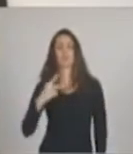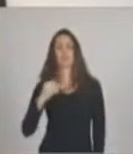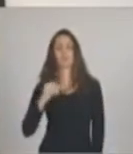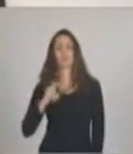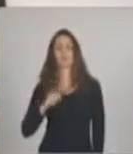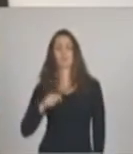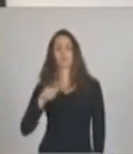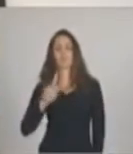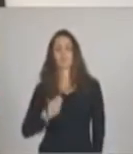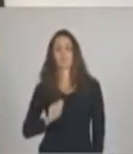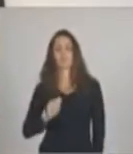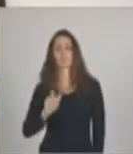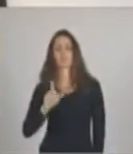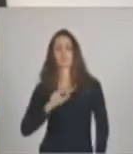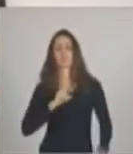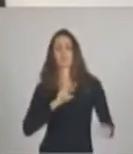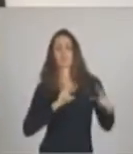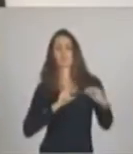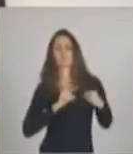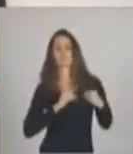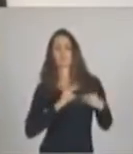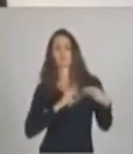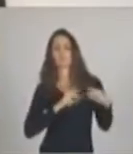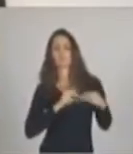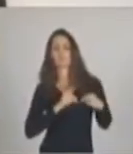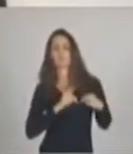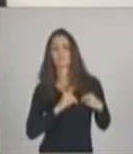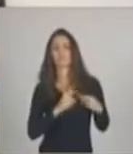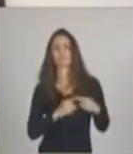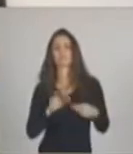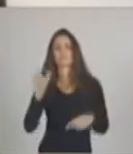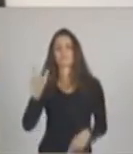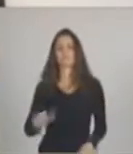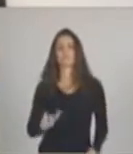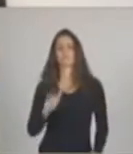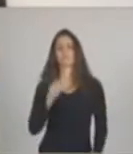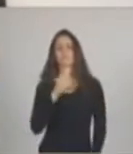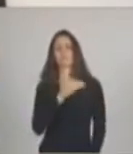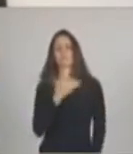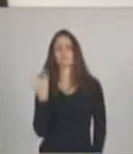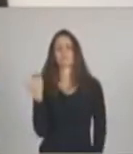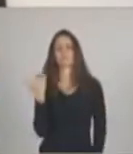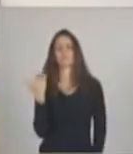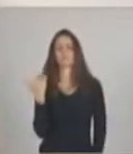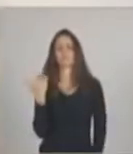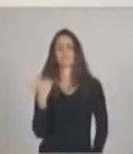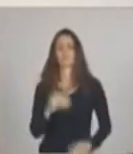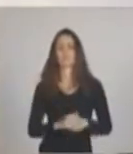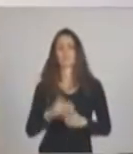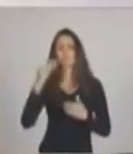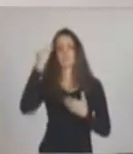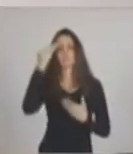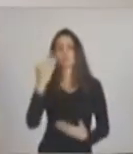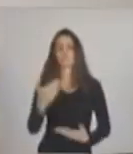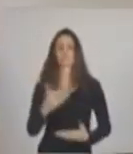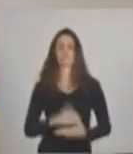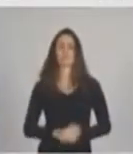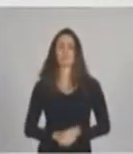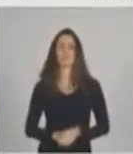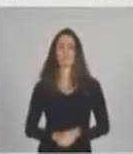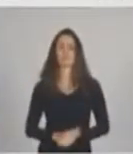está enlutada com o falecimento do irmão mais velho do prefeito de Ecoporanga. Muito obrigado.